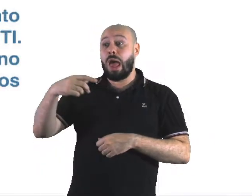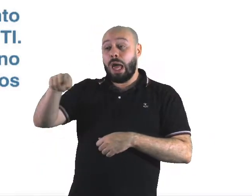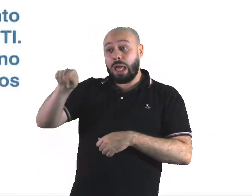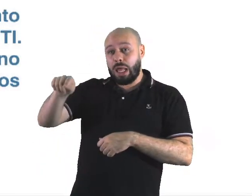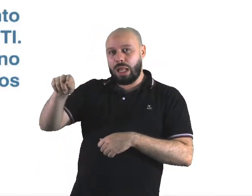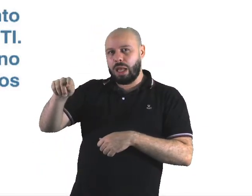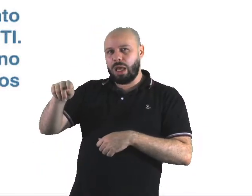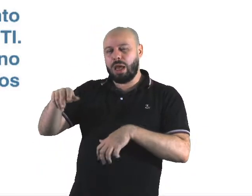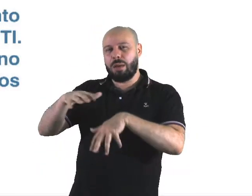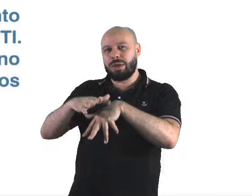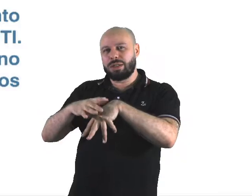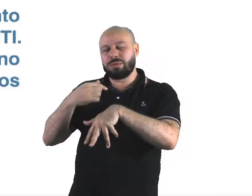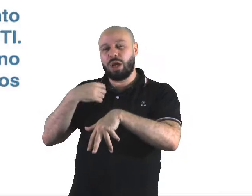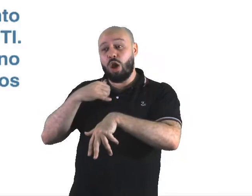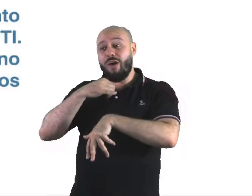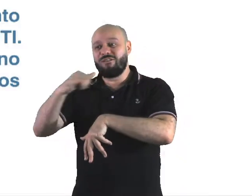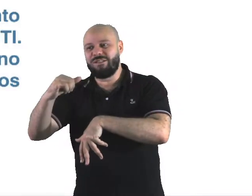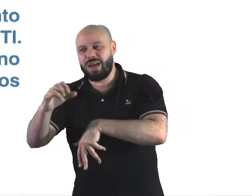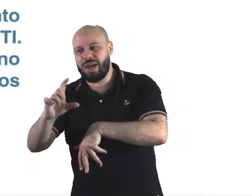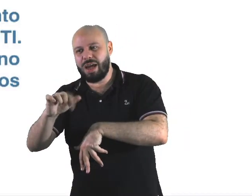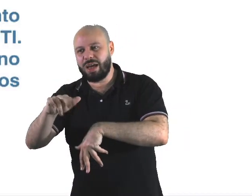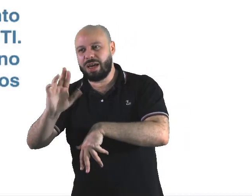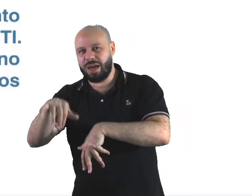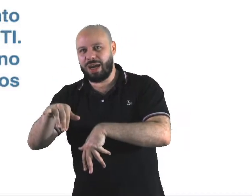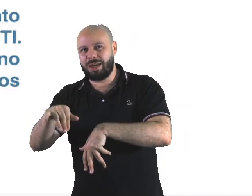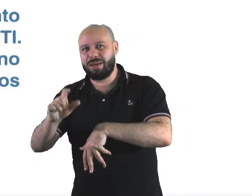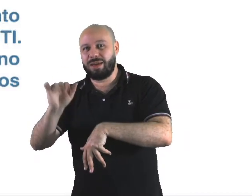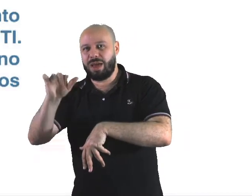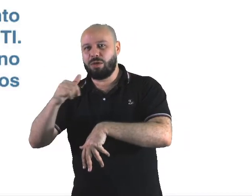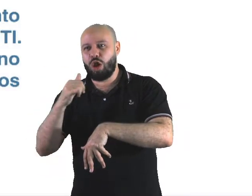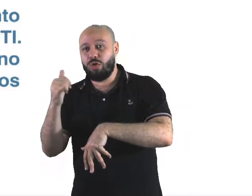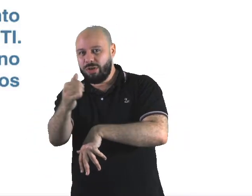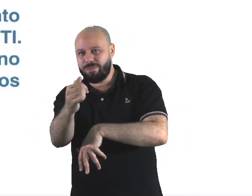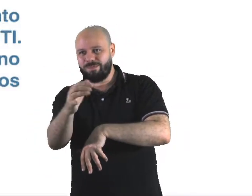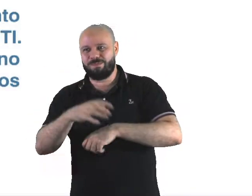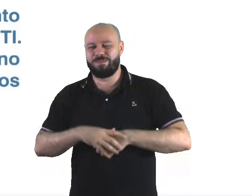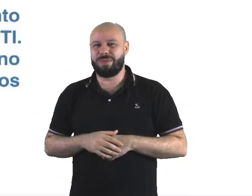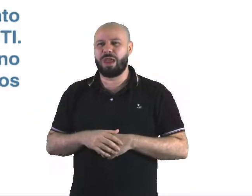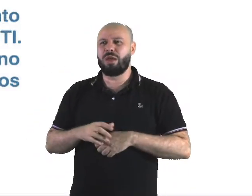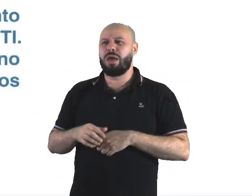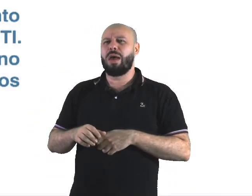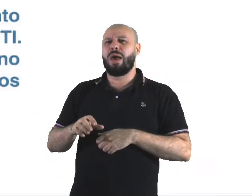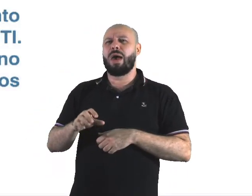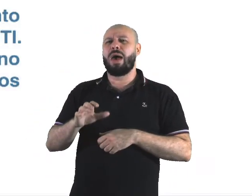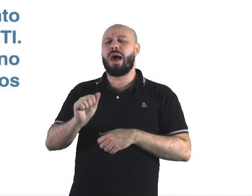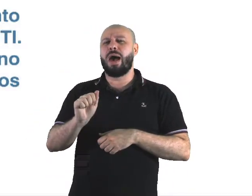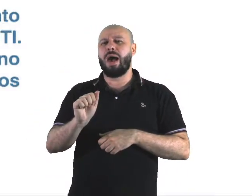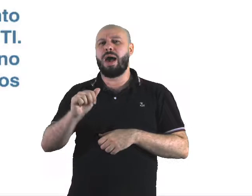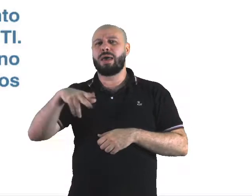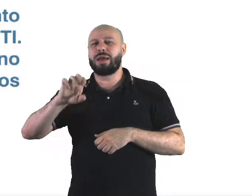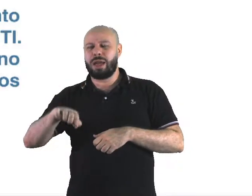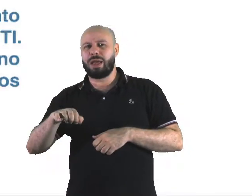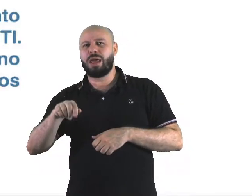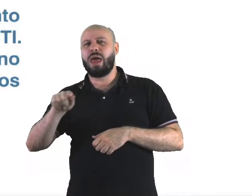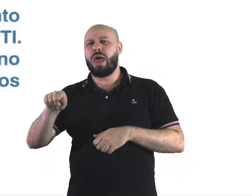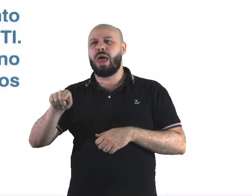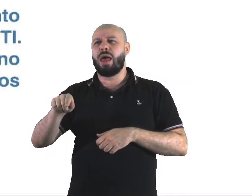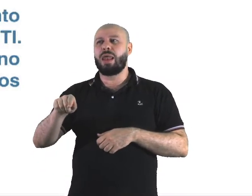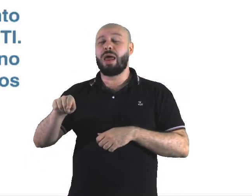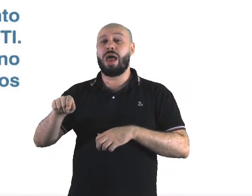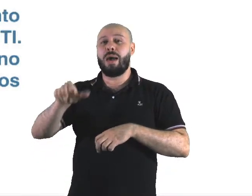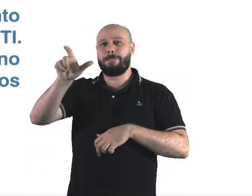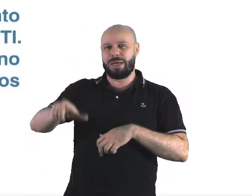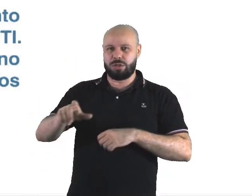a quem eu me refiro. Quando eu me refiro a alguém. Então tem essa preposição aí, a